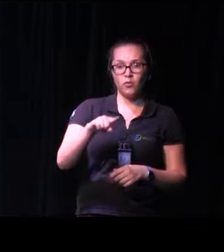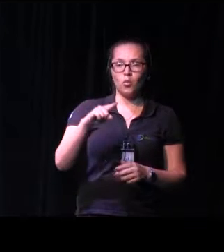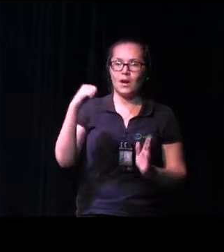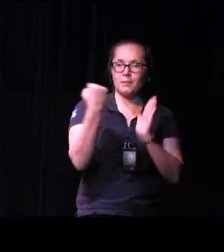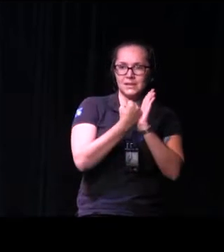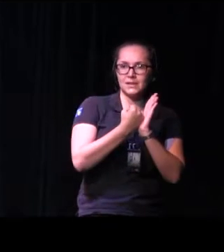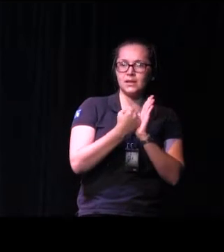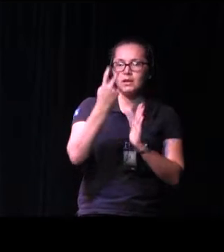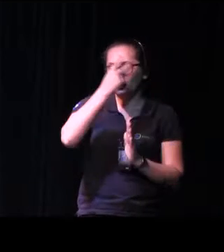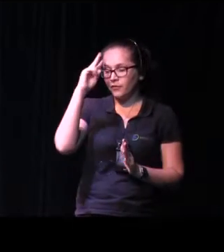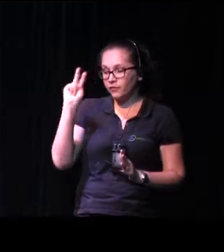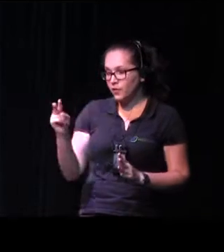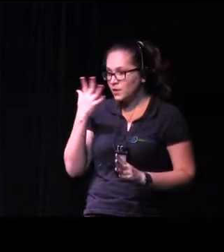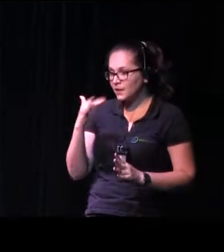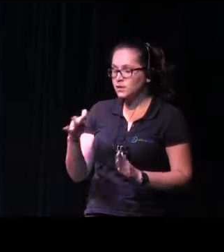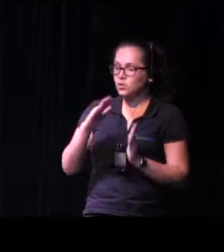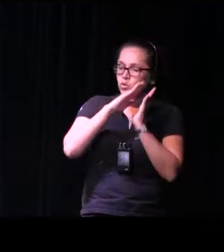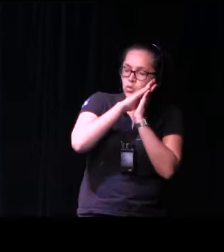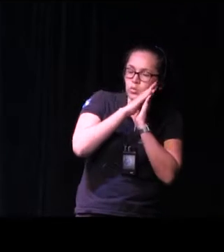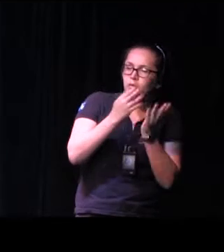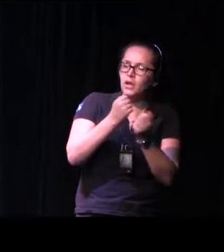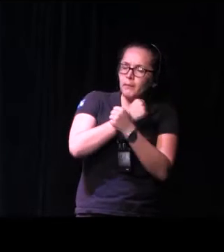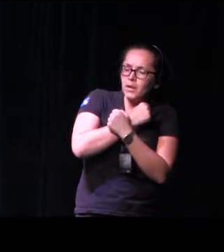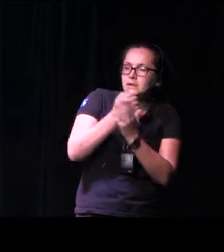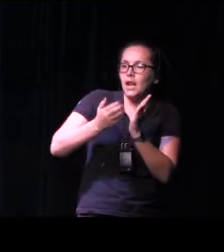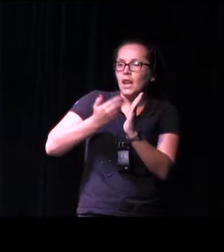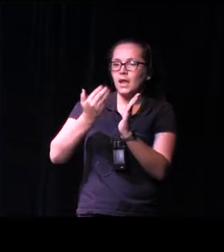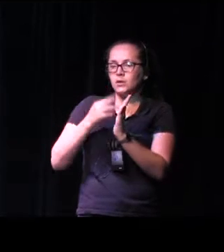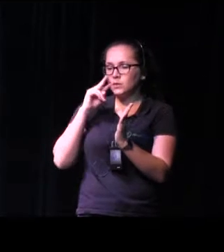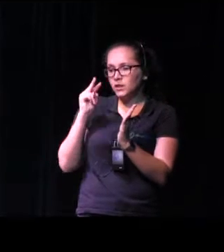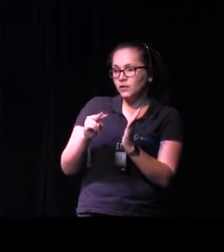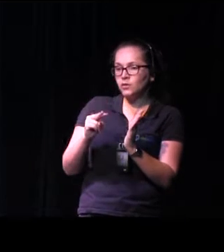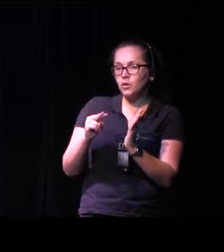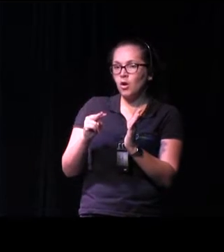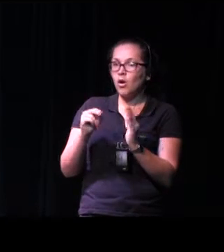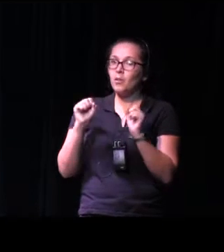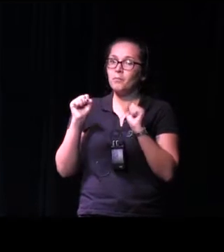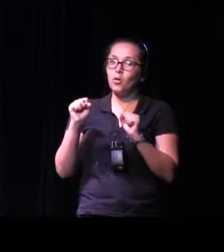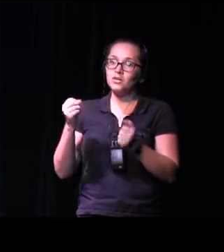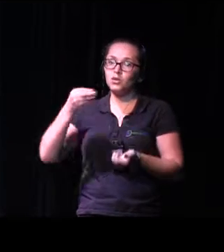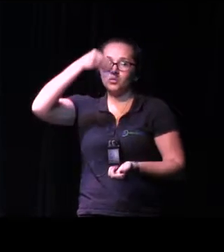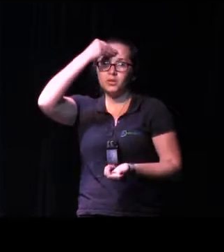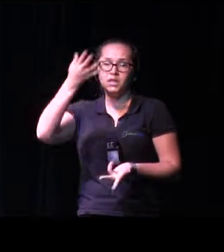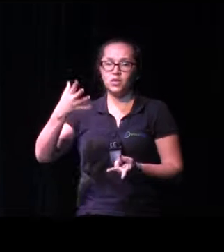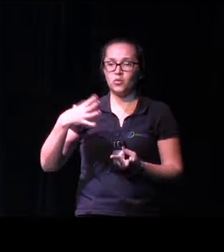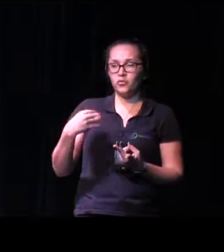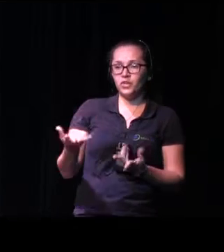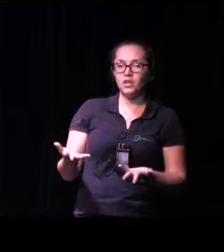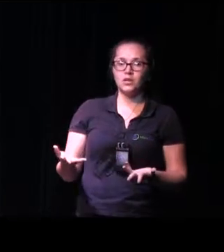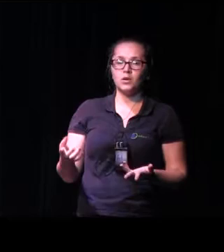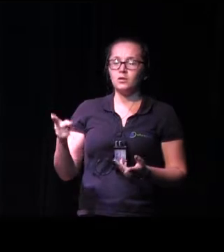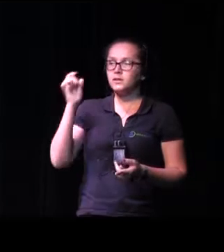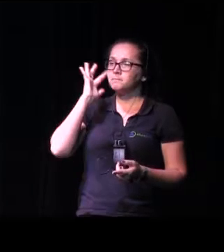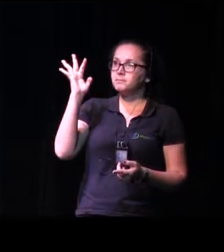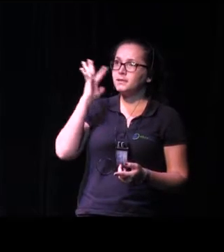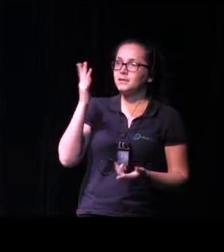Se eu vou assassinar alguém e vejo crianças dormindo, abraçadas, lendo um livro, pode ser seu sobrinho,